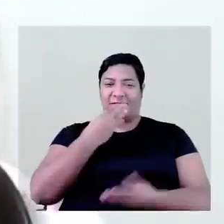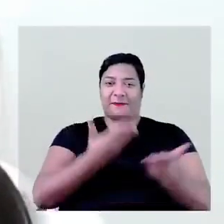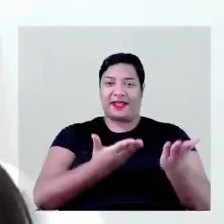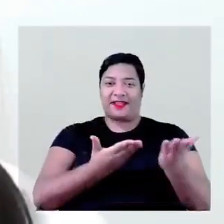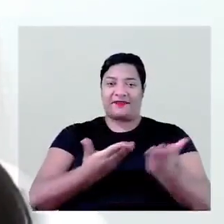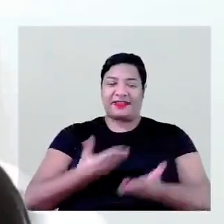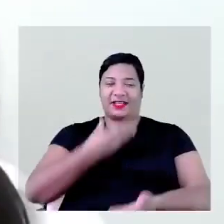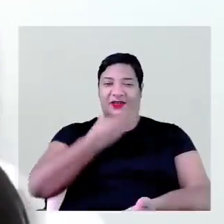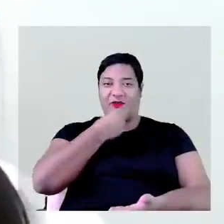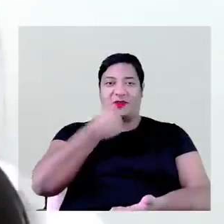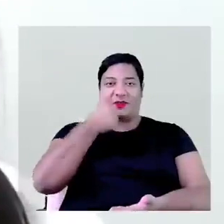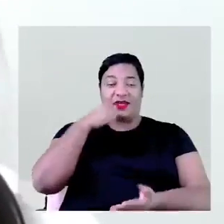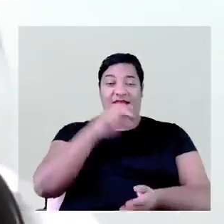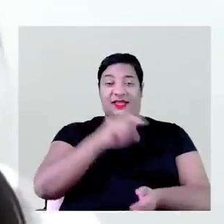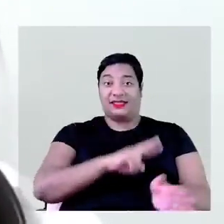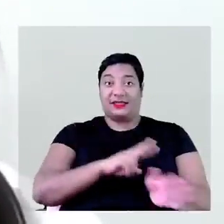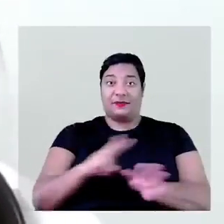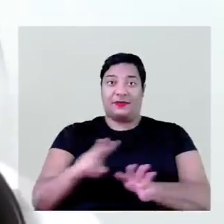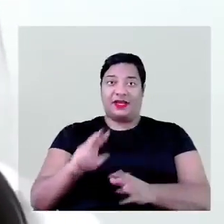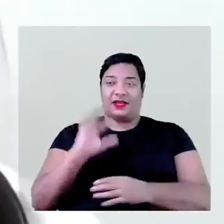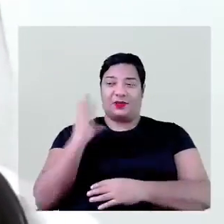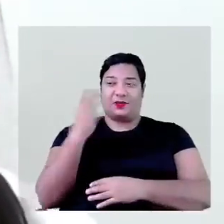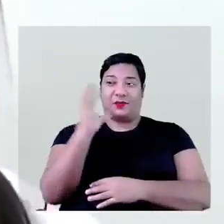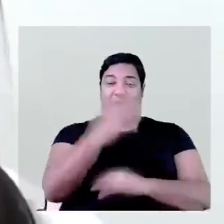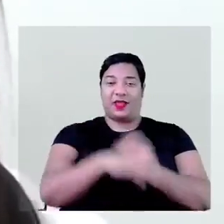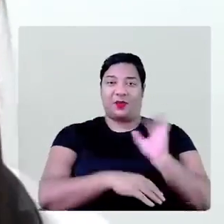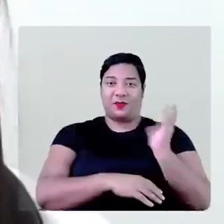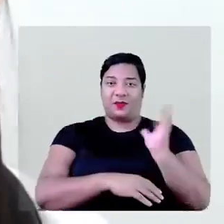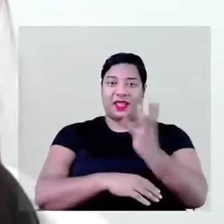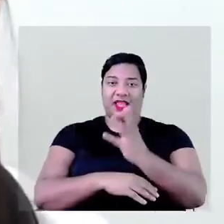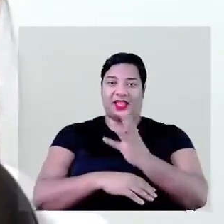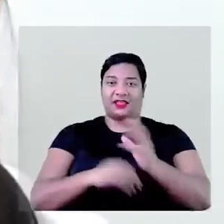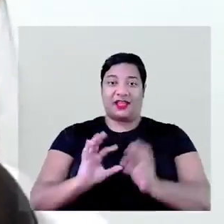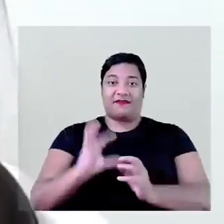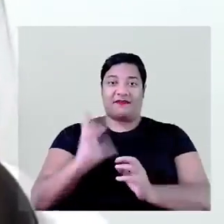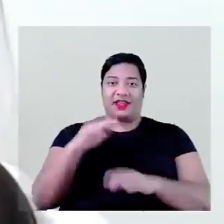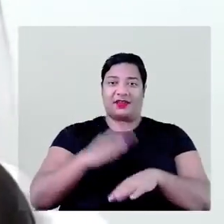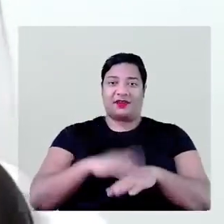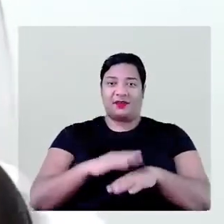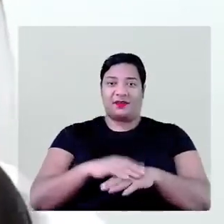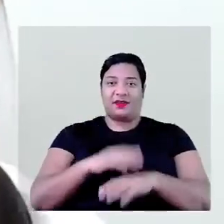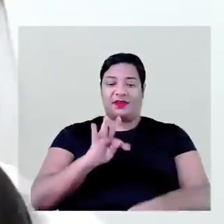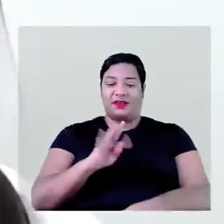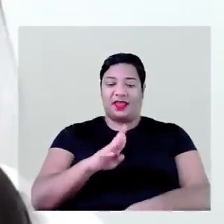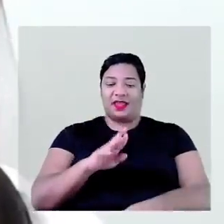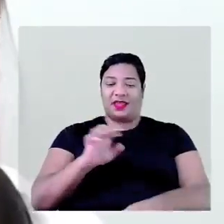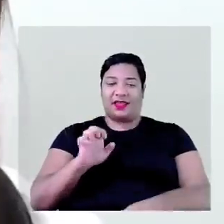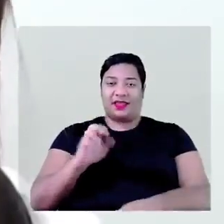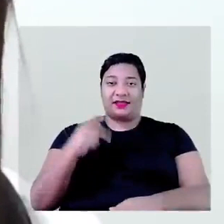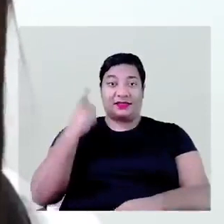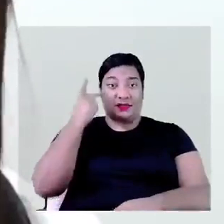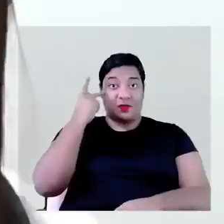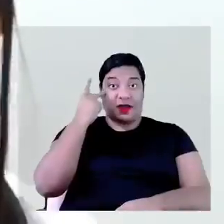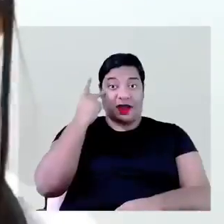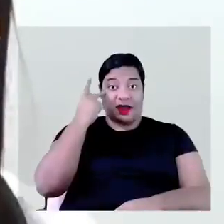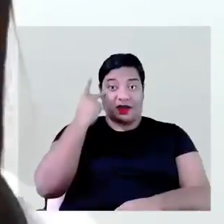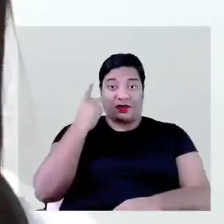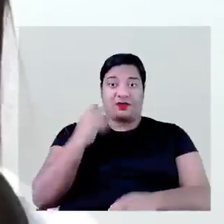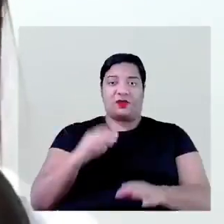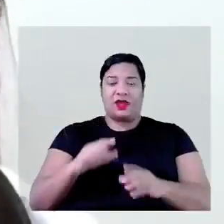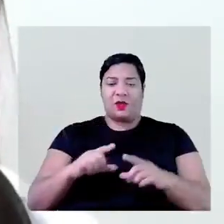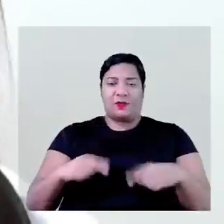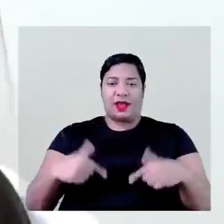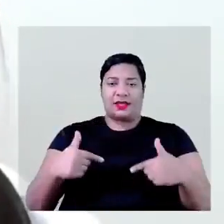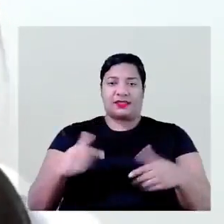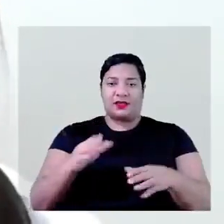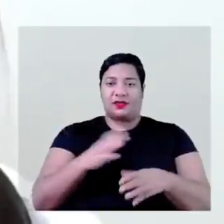e bem-vindos à Semana do Meio Ambiente. Esse evento é organizado pelo Tribunal Regional Eleitoral de São Paulo, por iniciativa da Seção